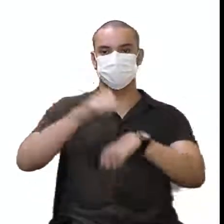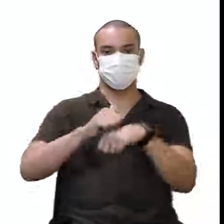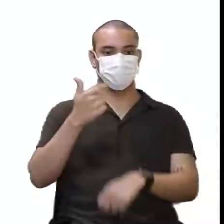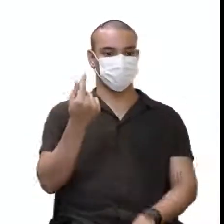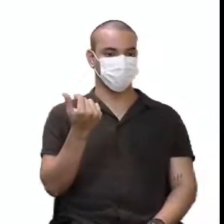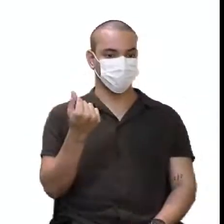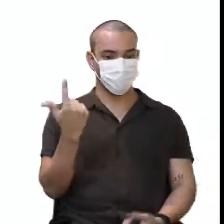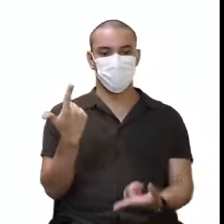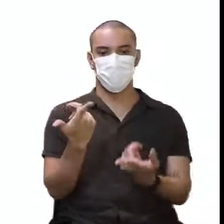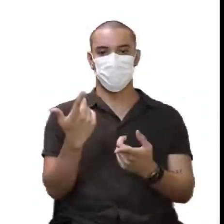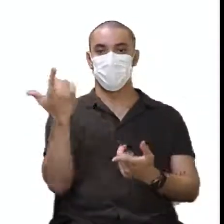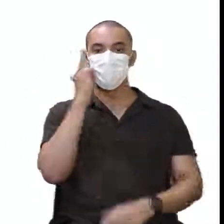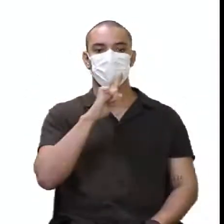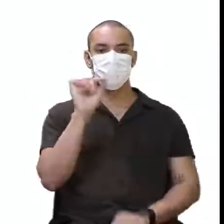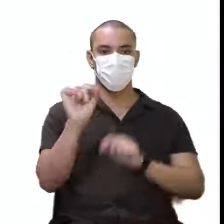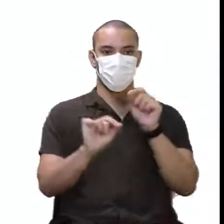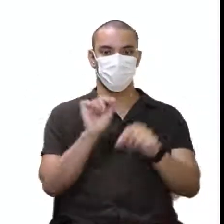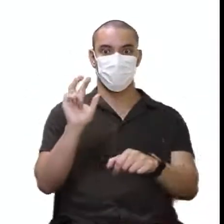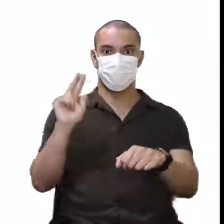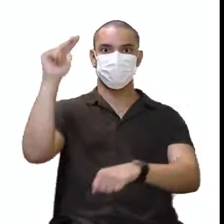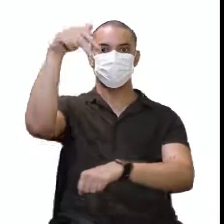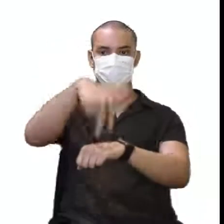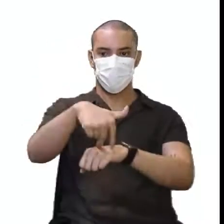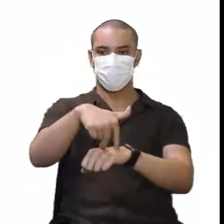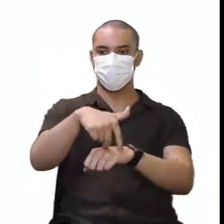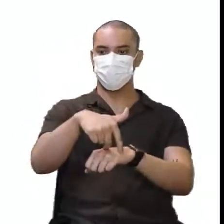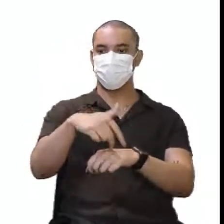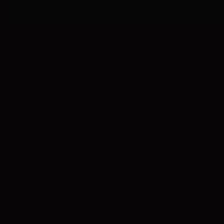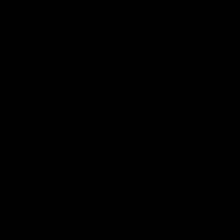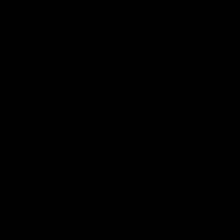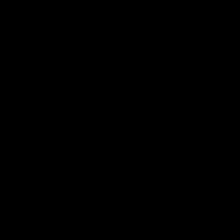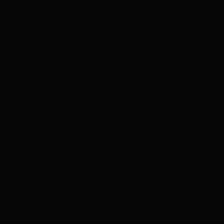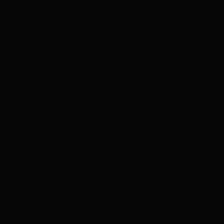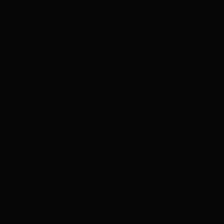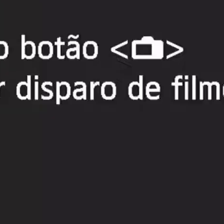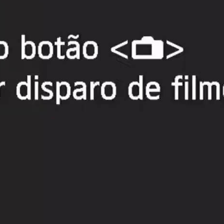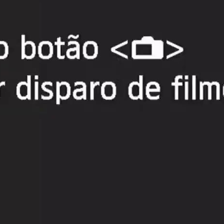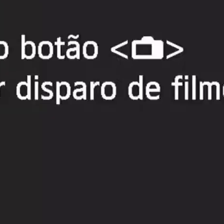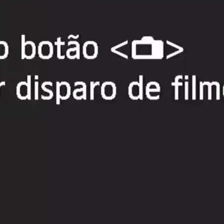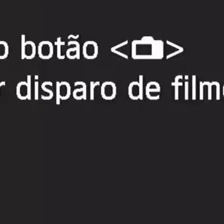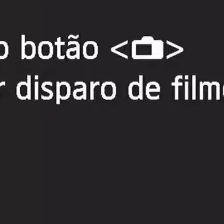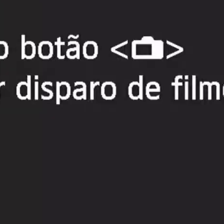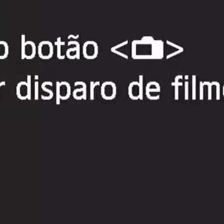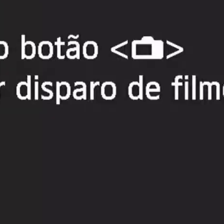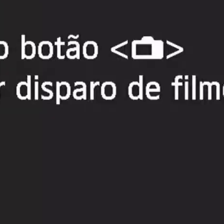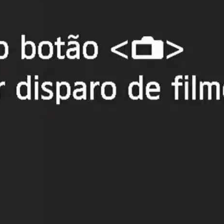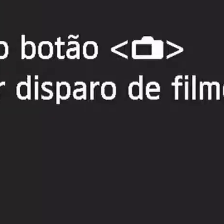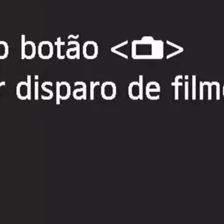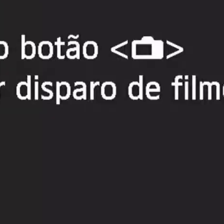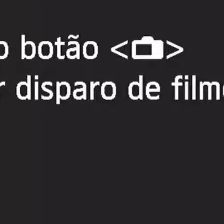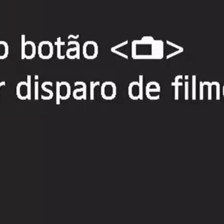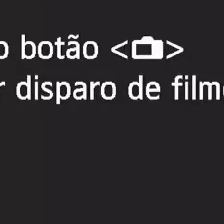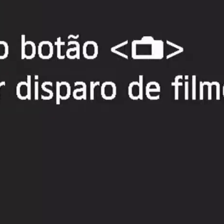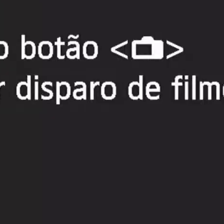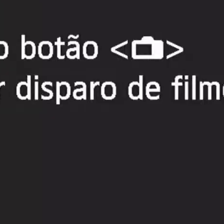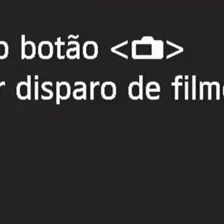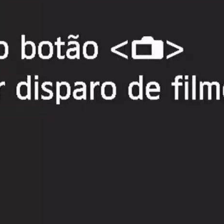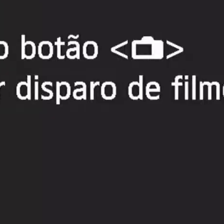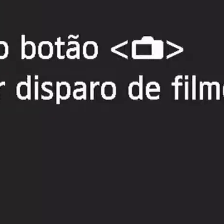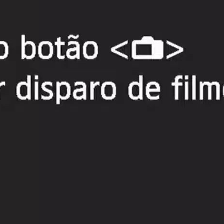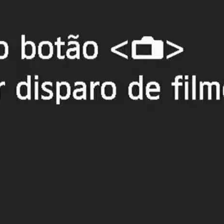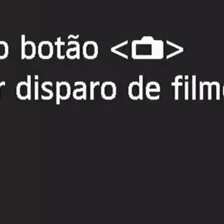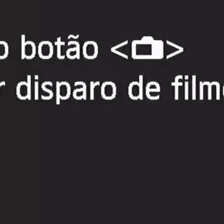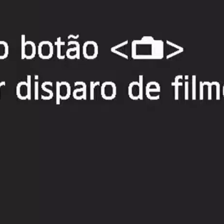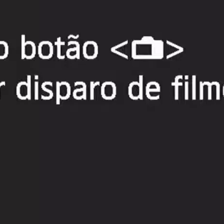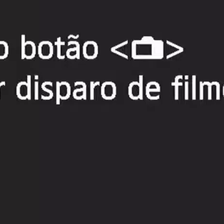ele conseguiu se estabelecer nesse mosteiro e aí lá ele conseguiu